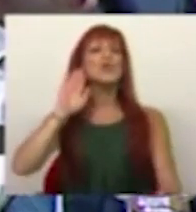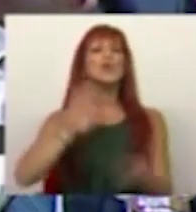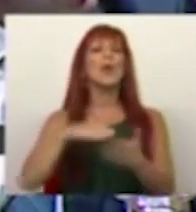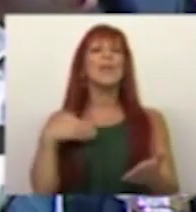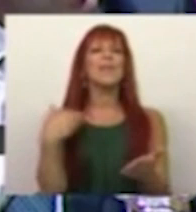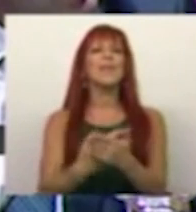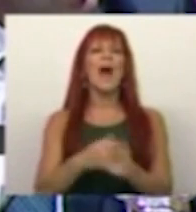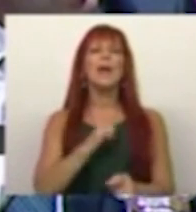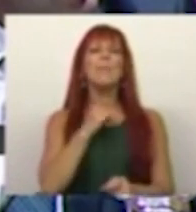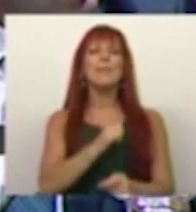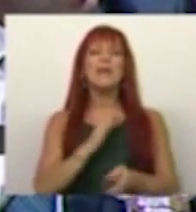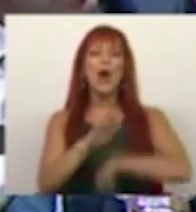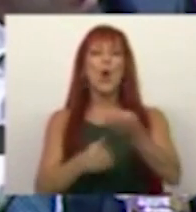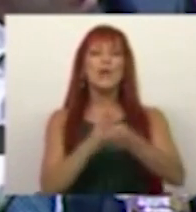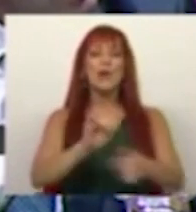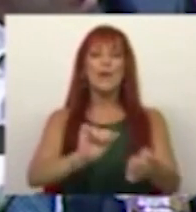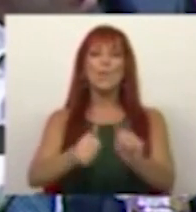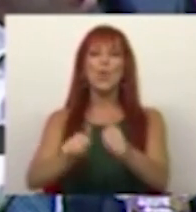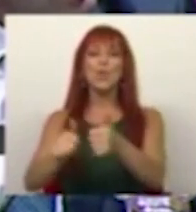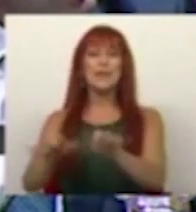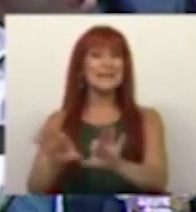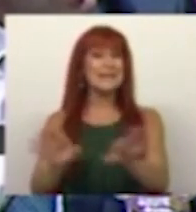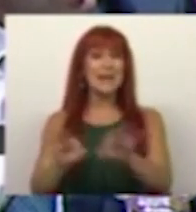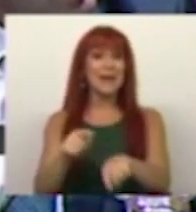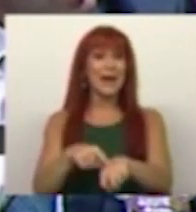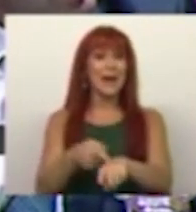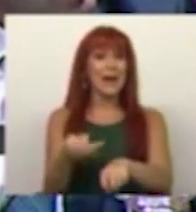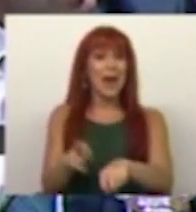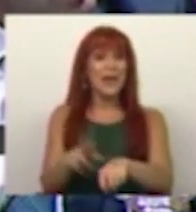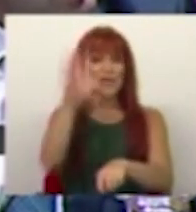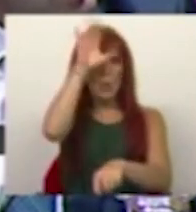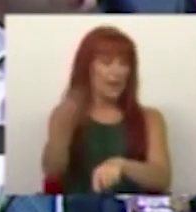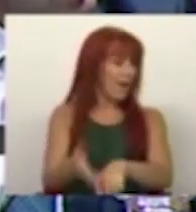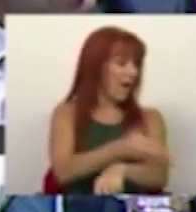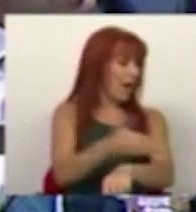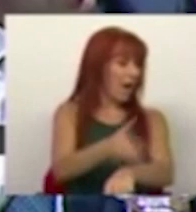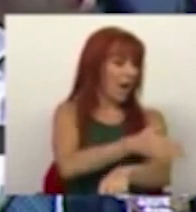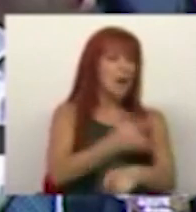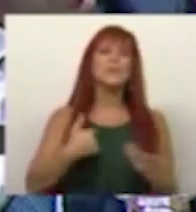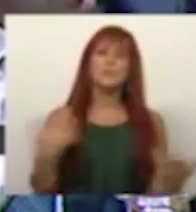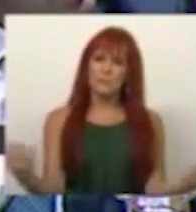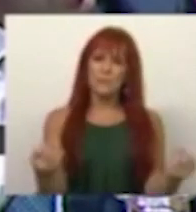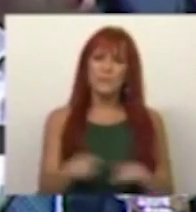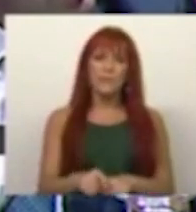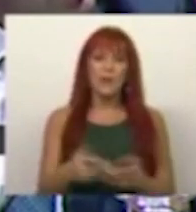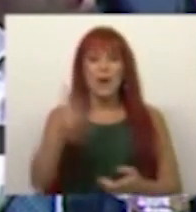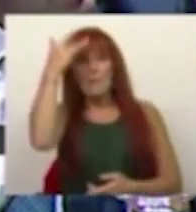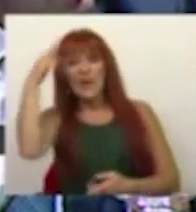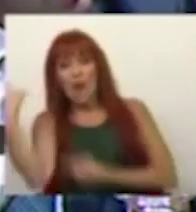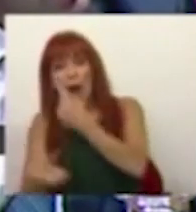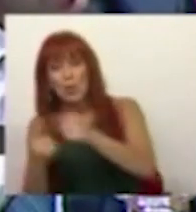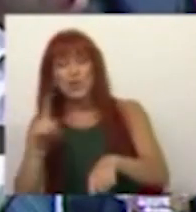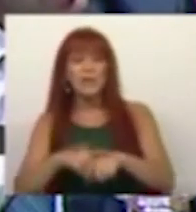que permitam dar continuidade à mudança, como estivemos na legislatura anterior. Houve momentos mais fáceis, houve momentos